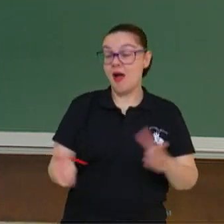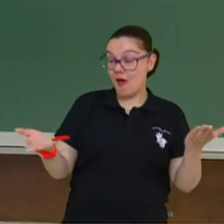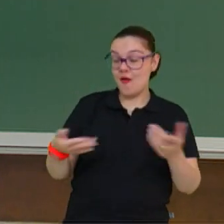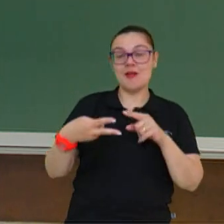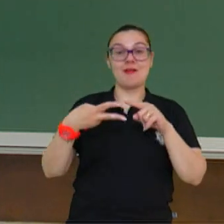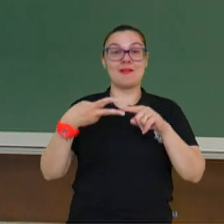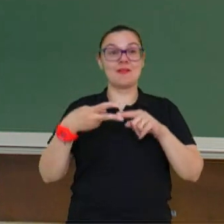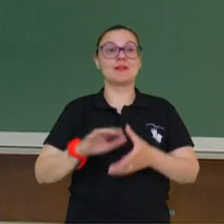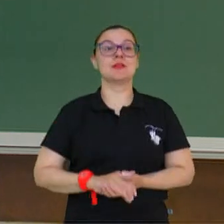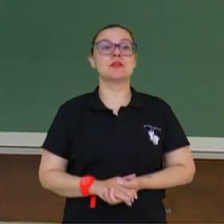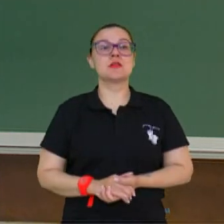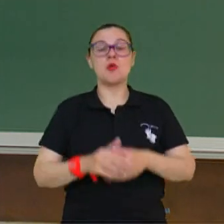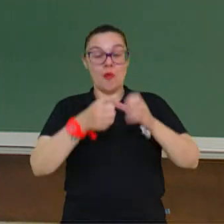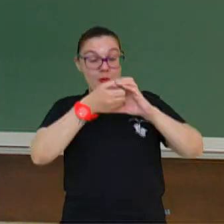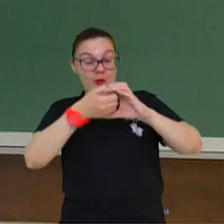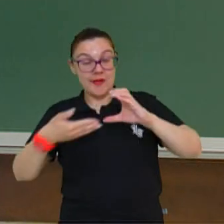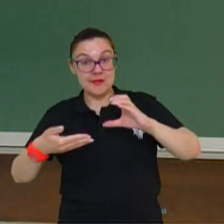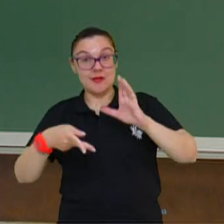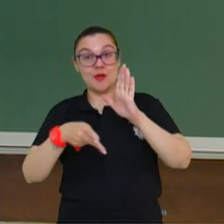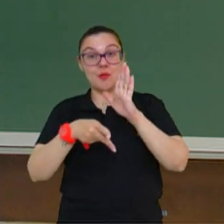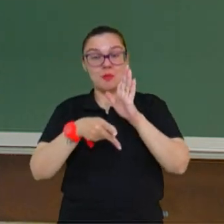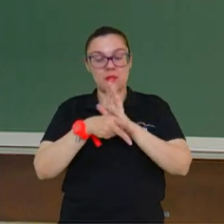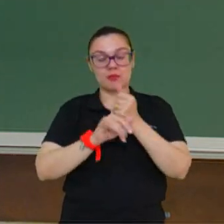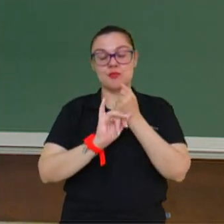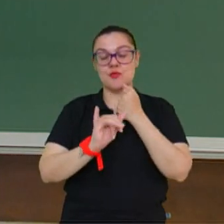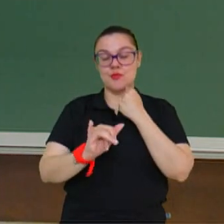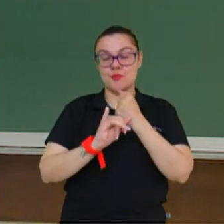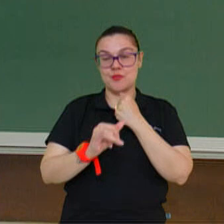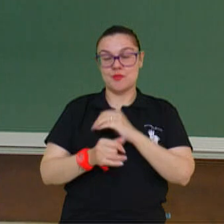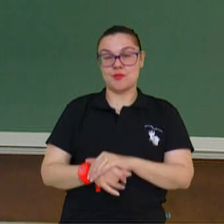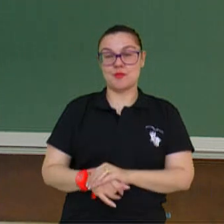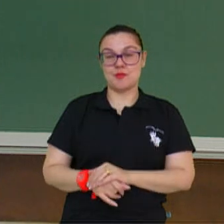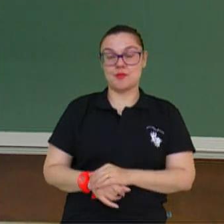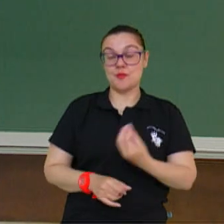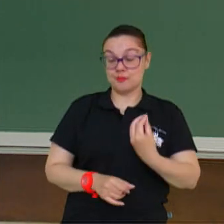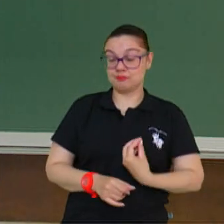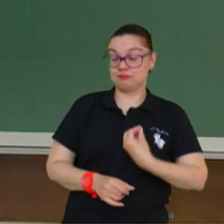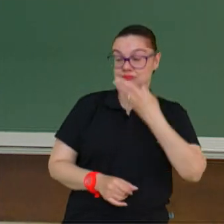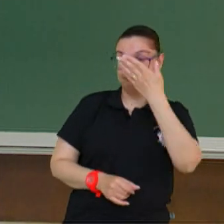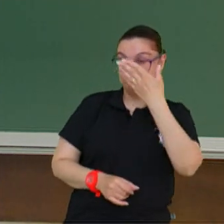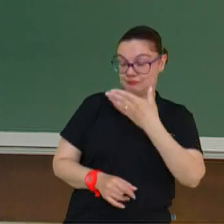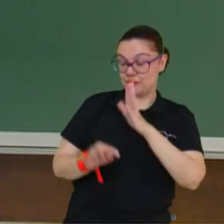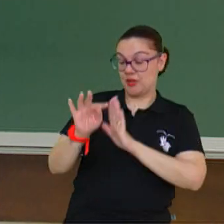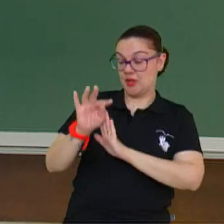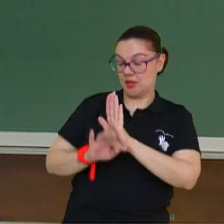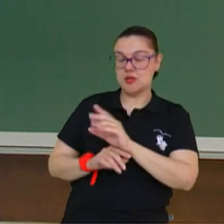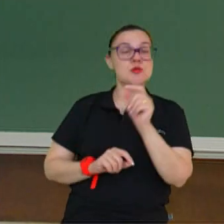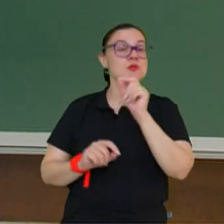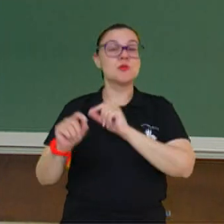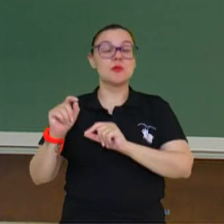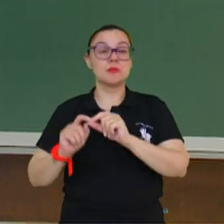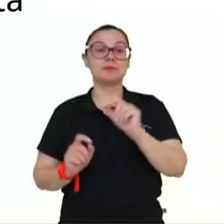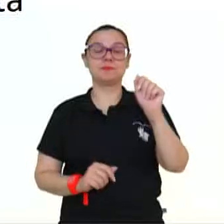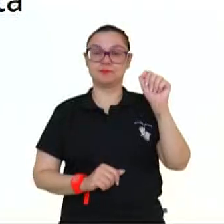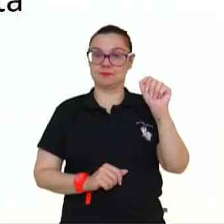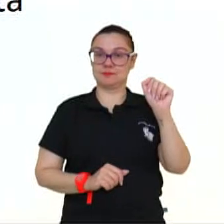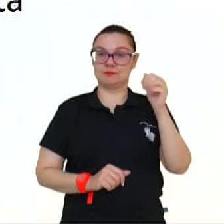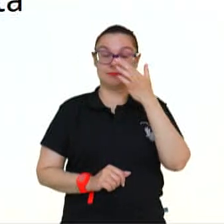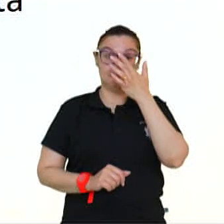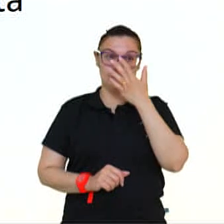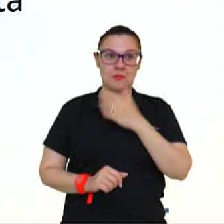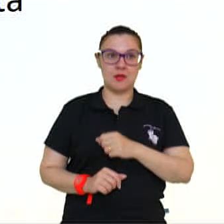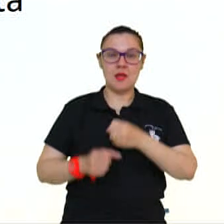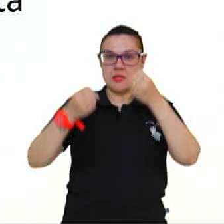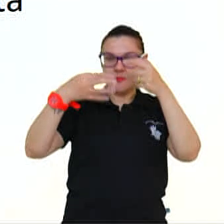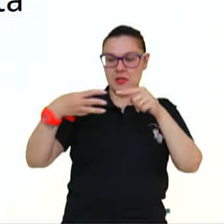agora. Entre as características que definem uma crônica, estão presentes no texto de Valcir Carrasco. A. Narração em